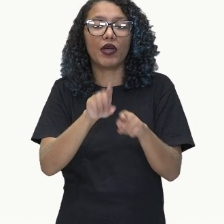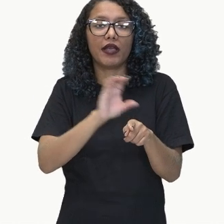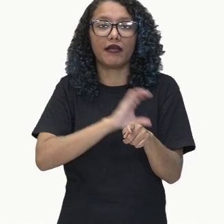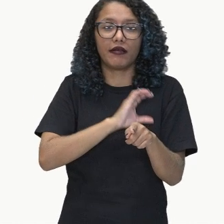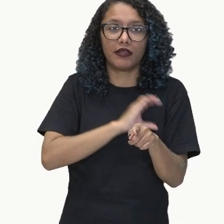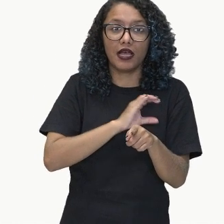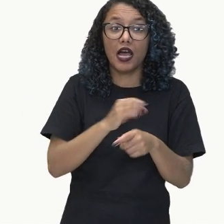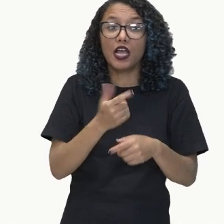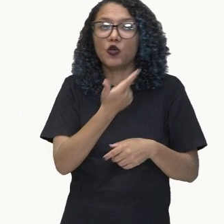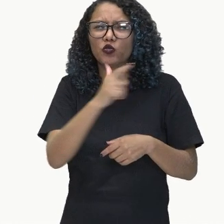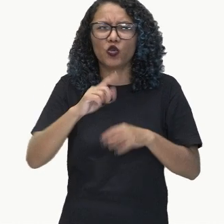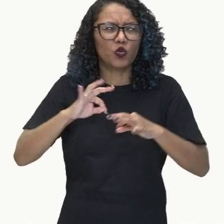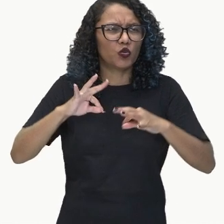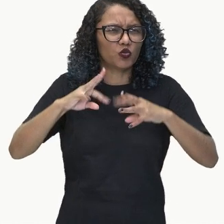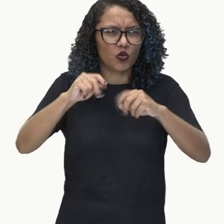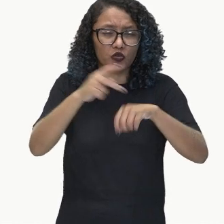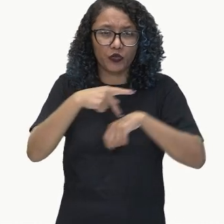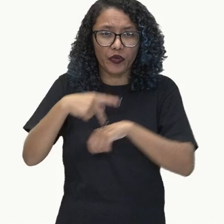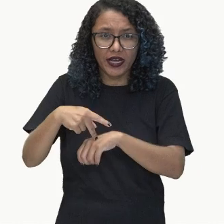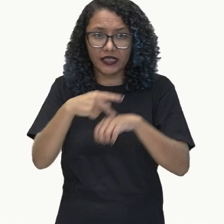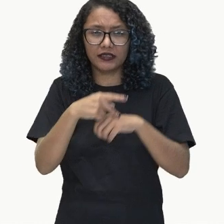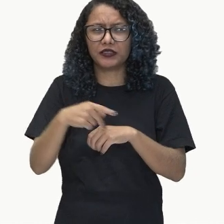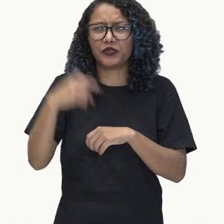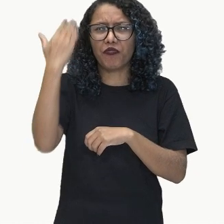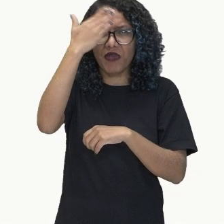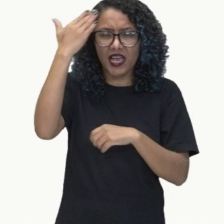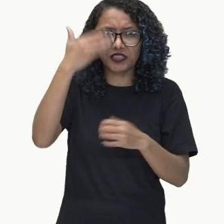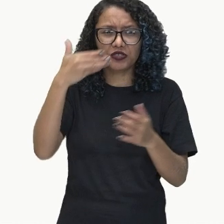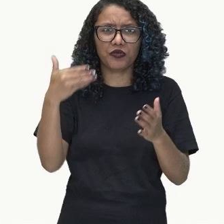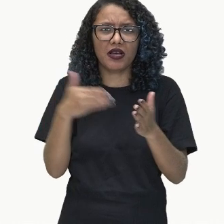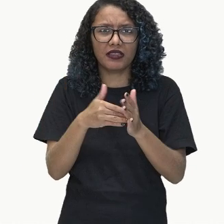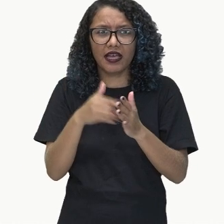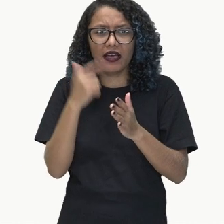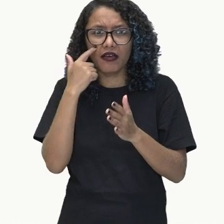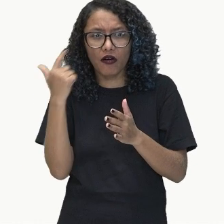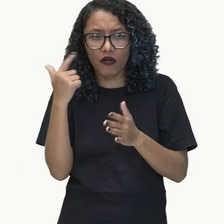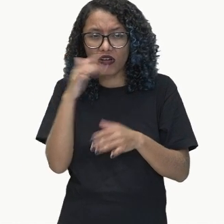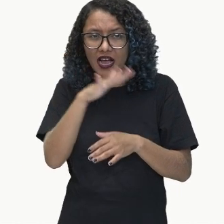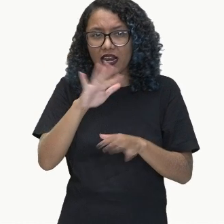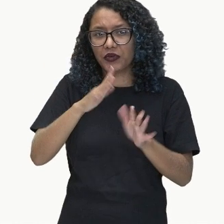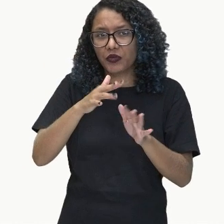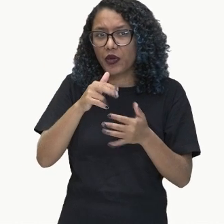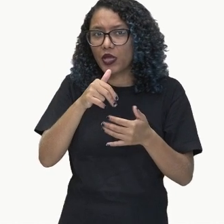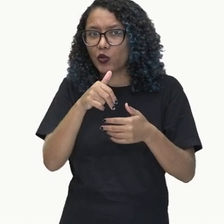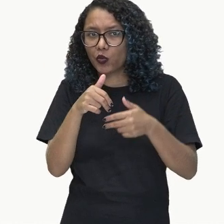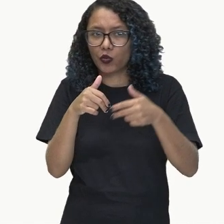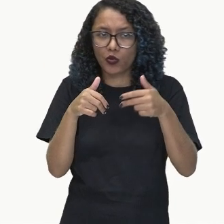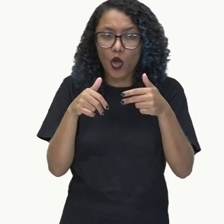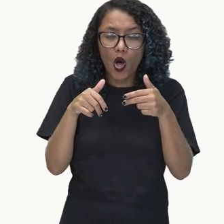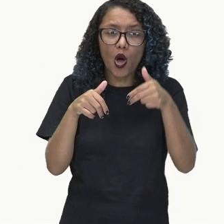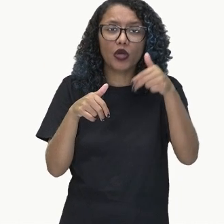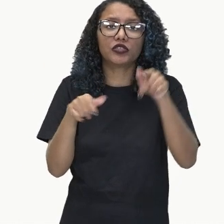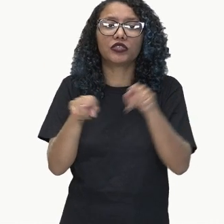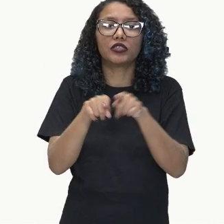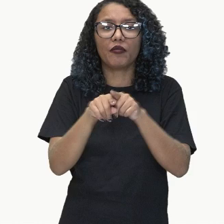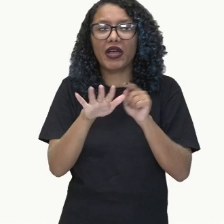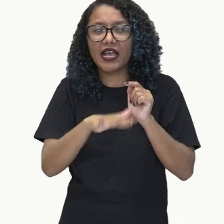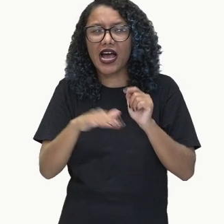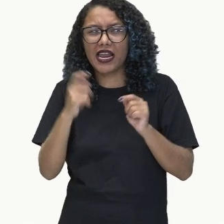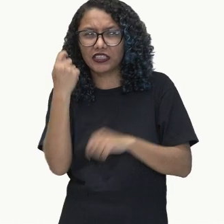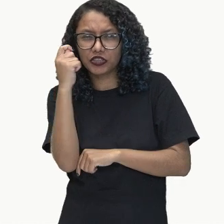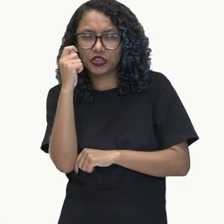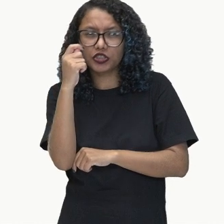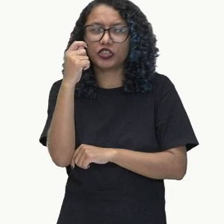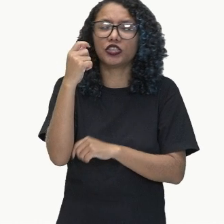da América Latina, então do México, que ficaria mais ao norte, até ali o extremo sul, Argentina e